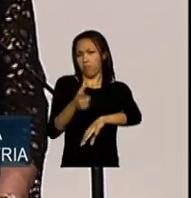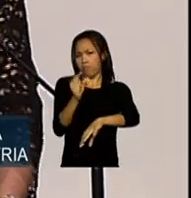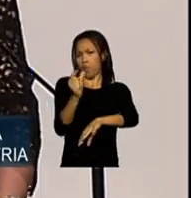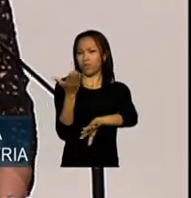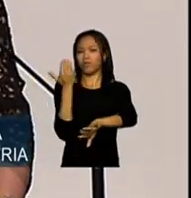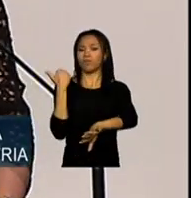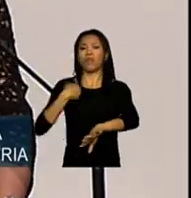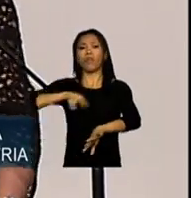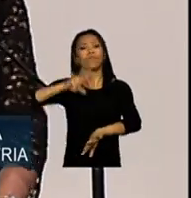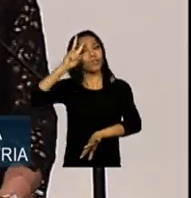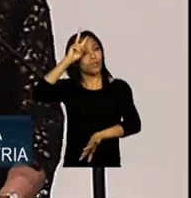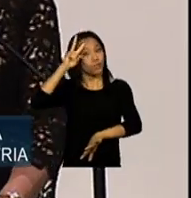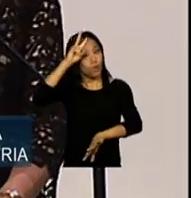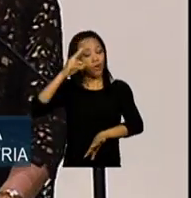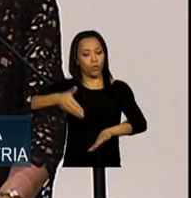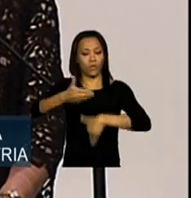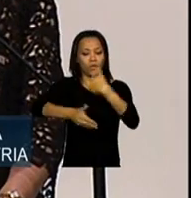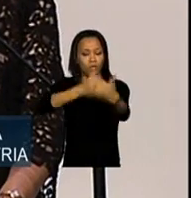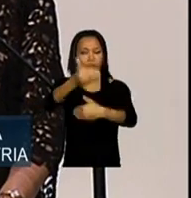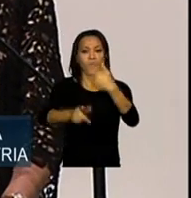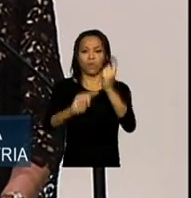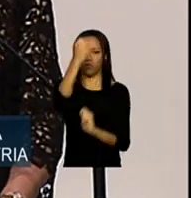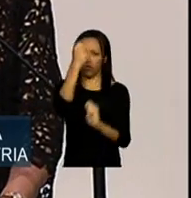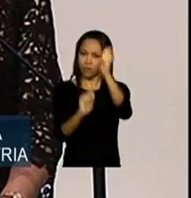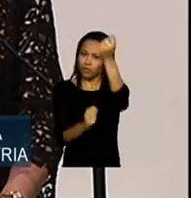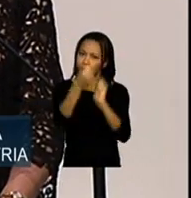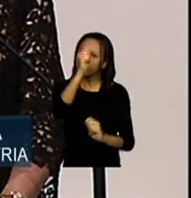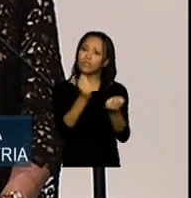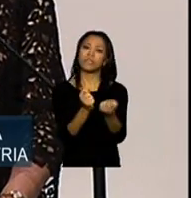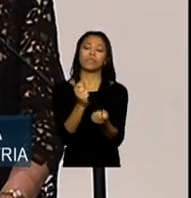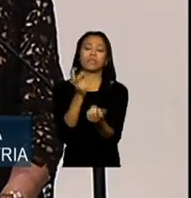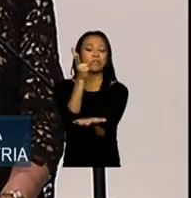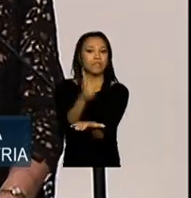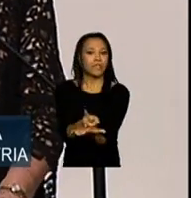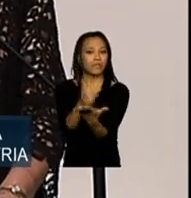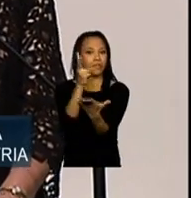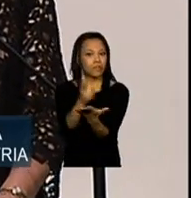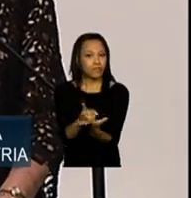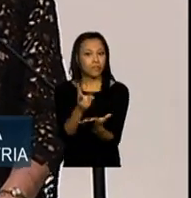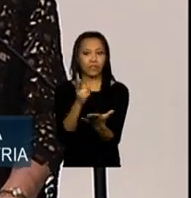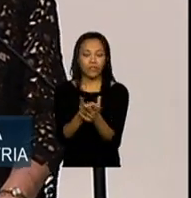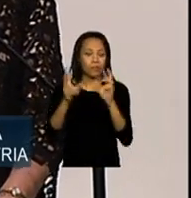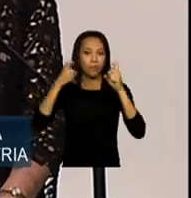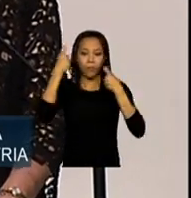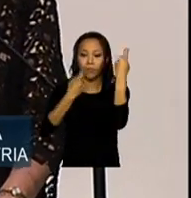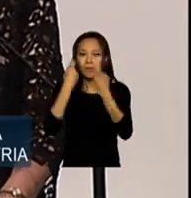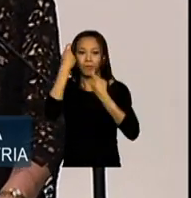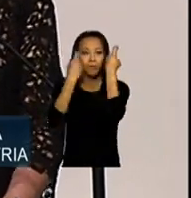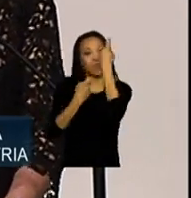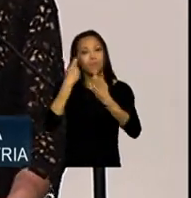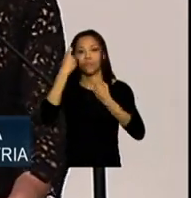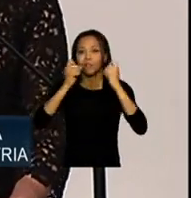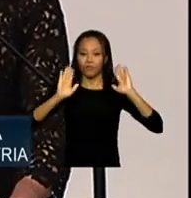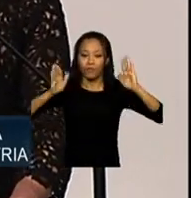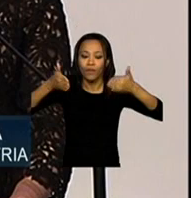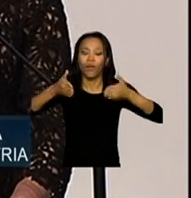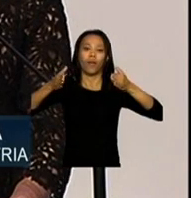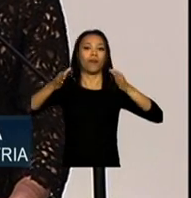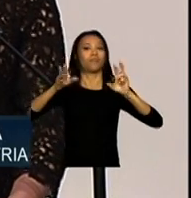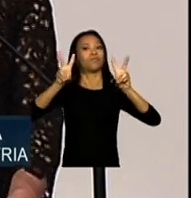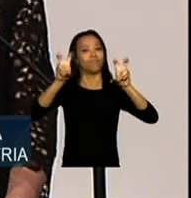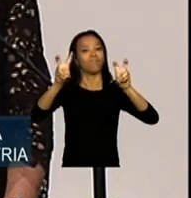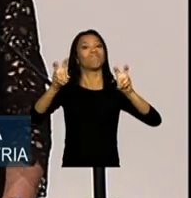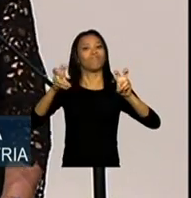o desenvolvimento da indústria esteve tão presente, tão no centro das atenções e das preocupações do